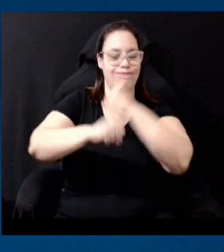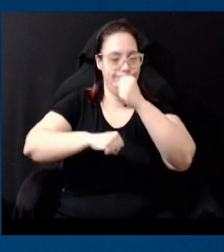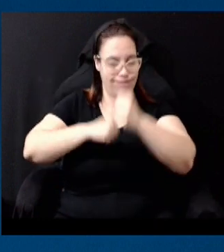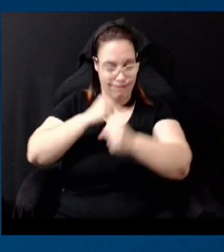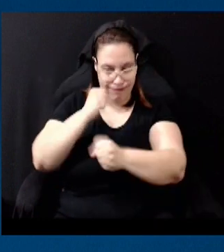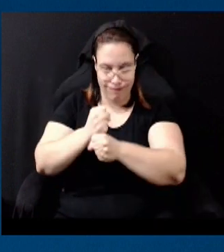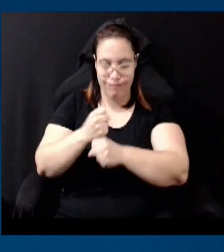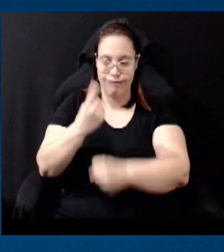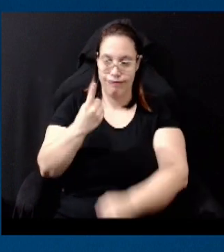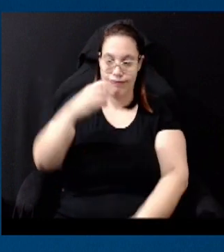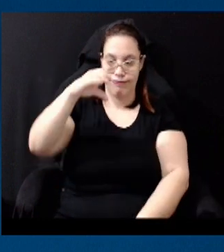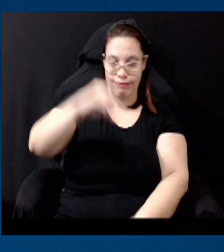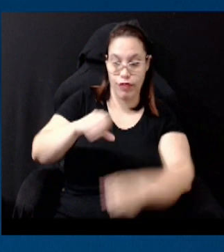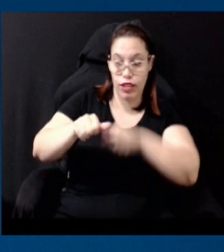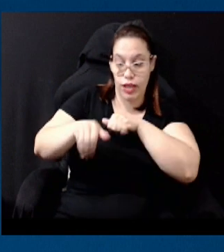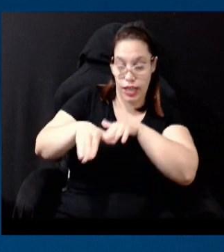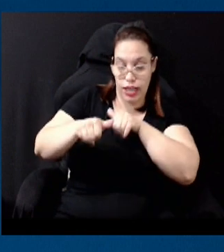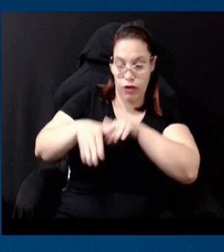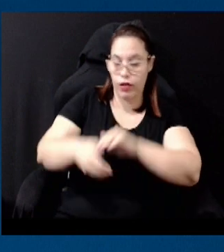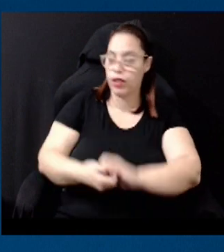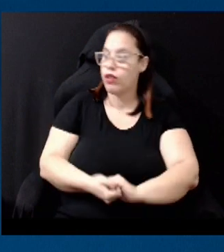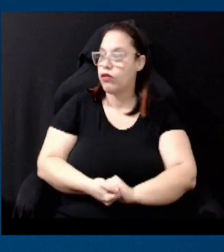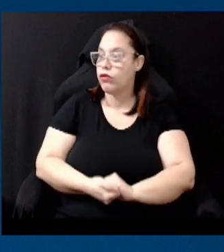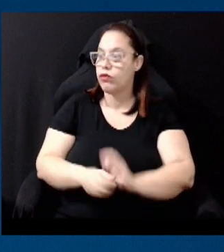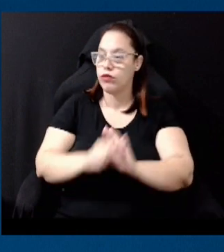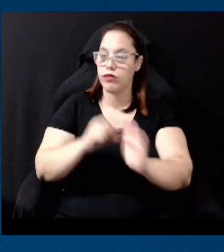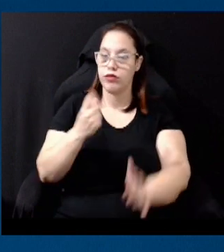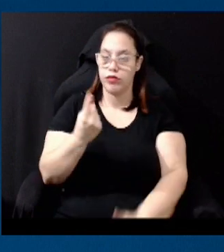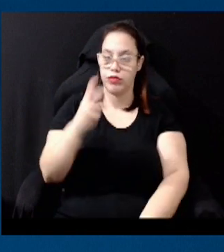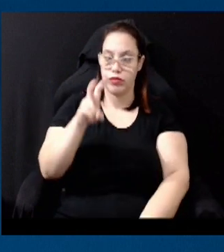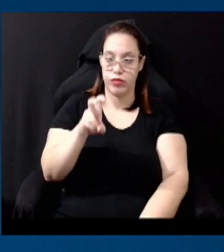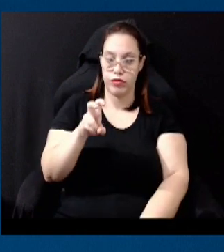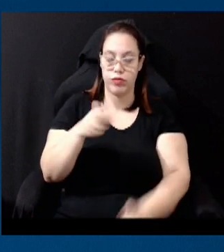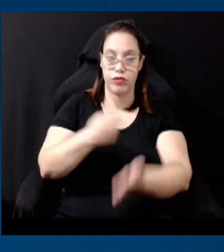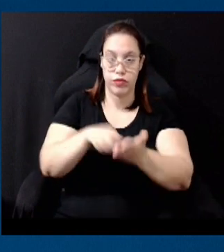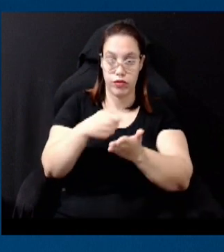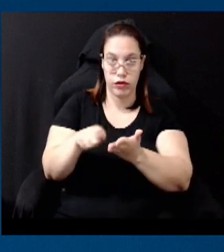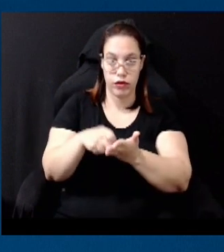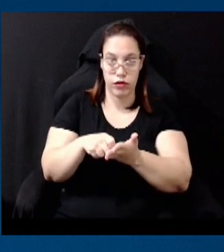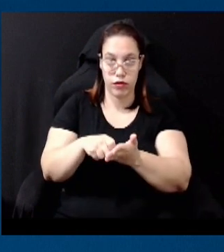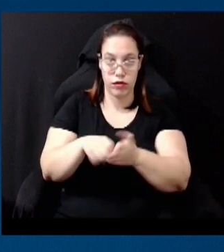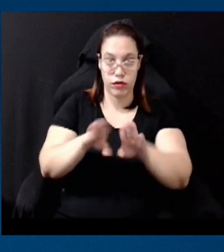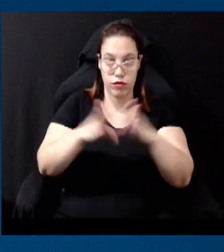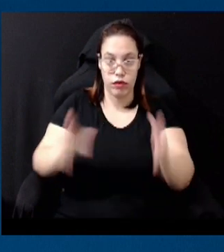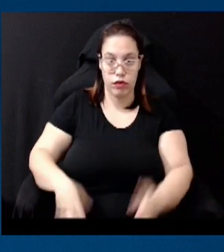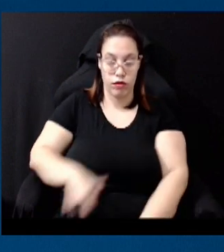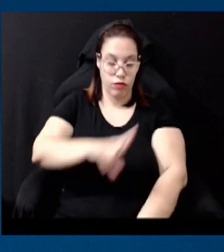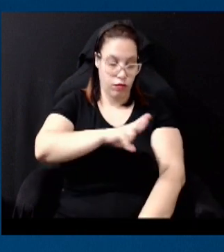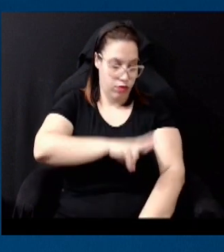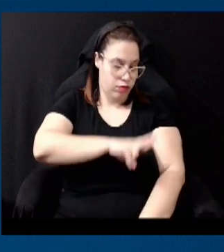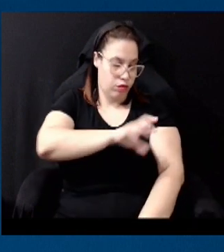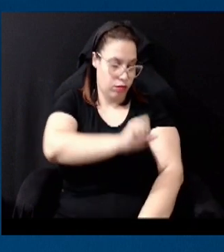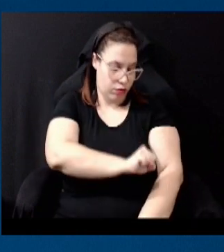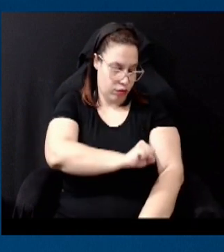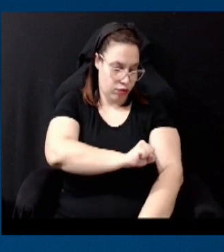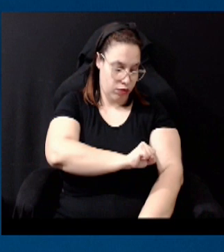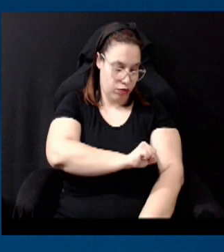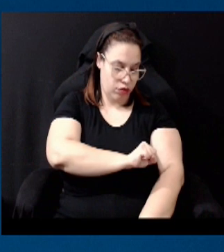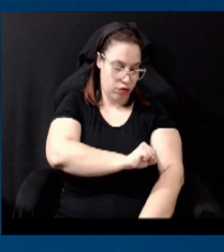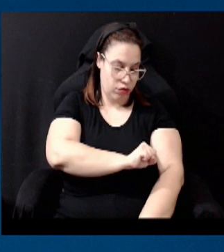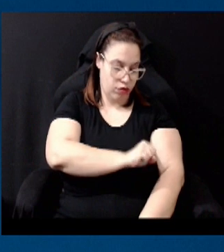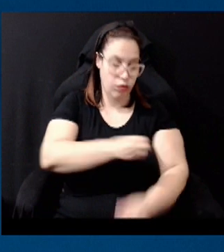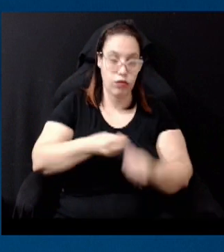19 de setembro. O item 15 é o projeto de autoria do presidente da Câmara, o vereador Luiz Rossini, que institui o